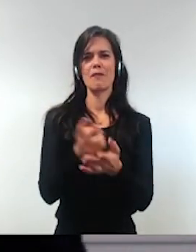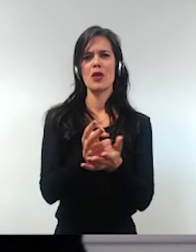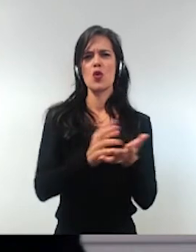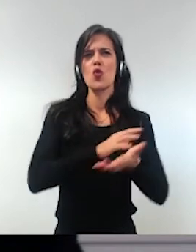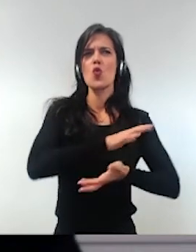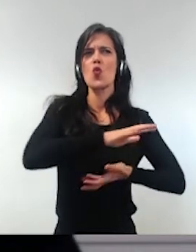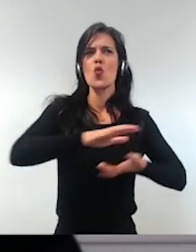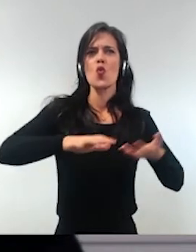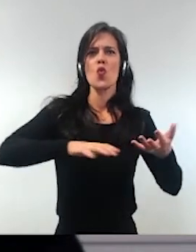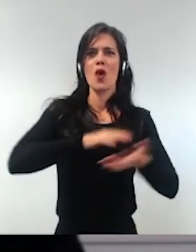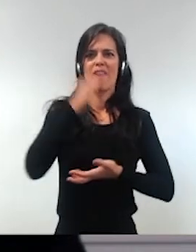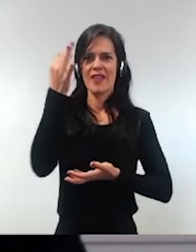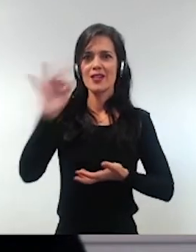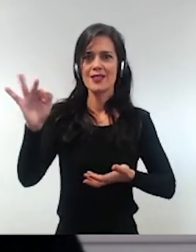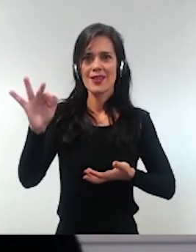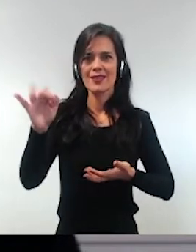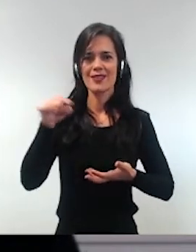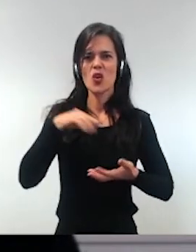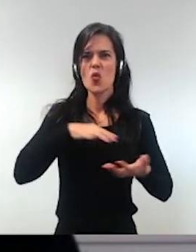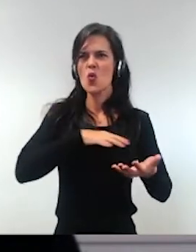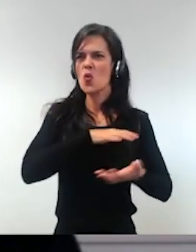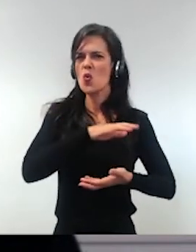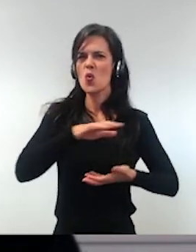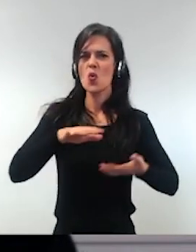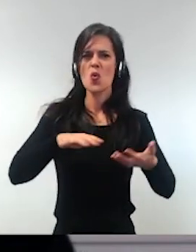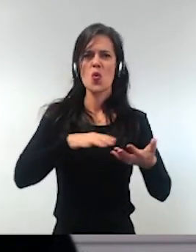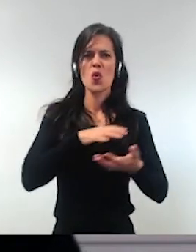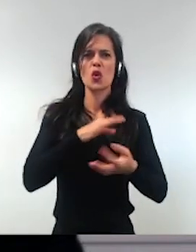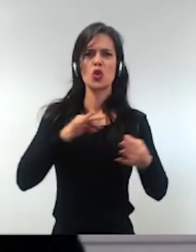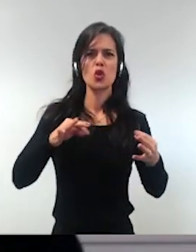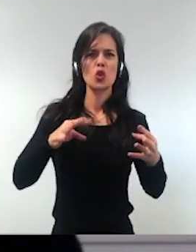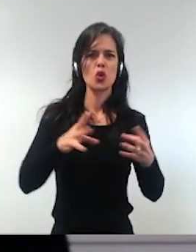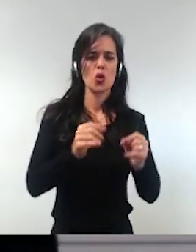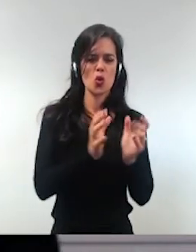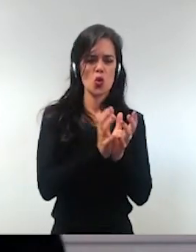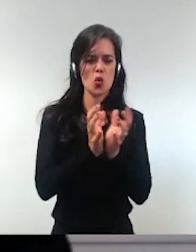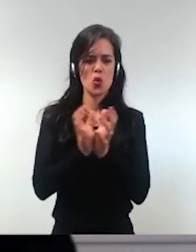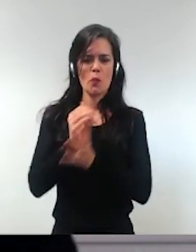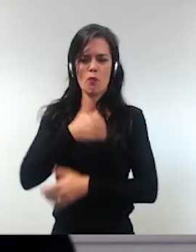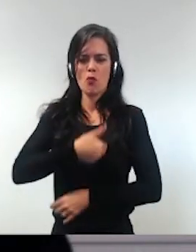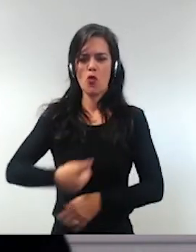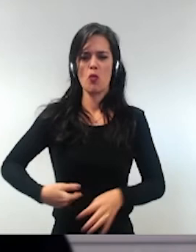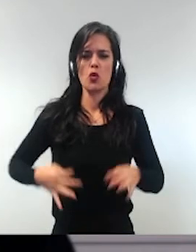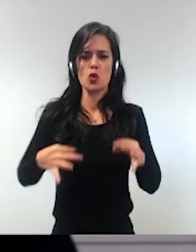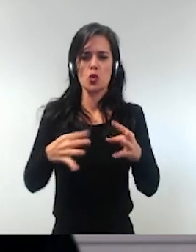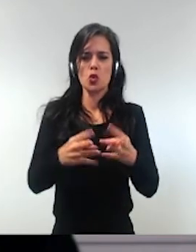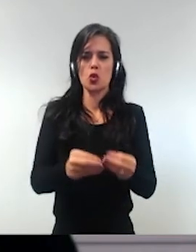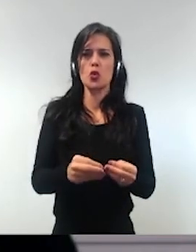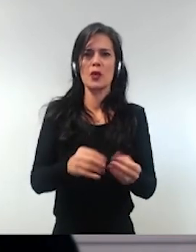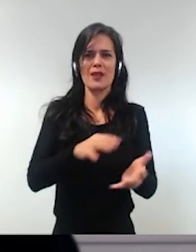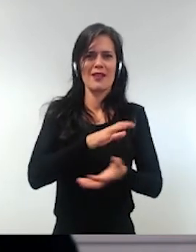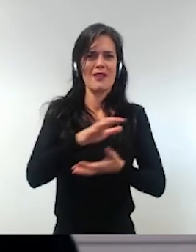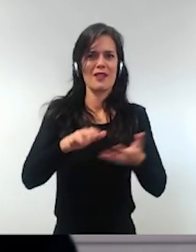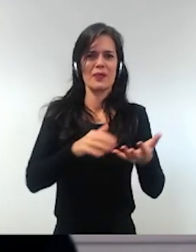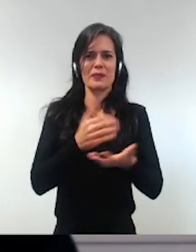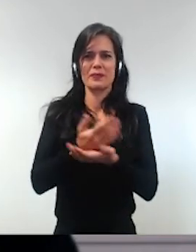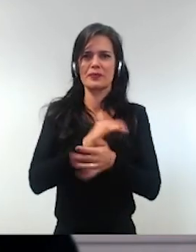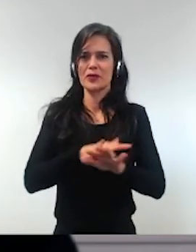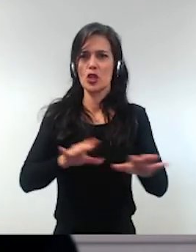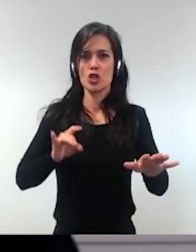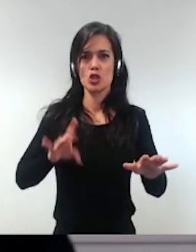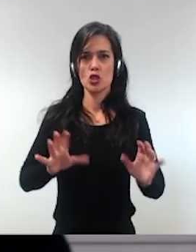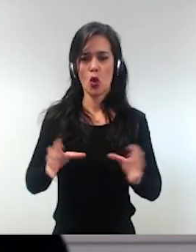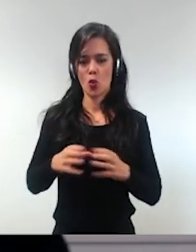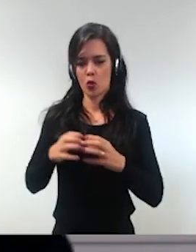Revolução Francesa, nela, quando extinguiram todos os órgãos públicos, só a Revolução proferia as